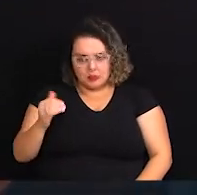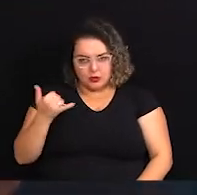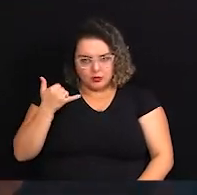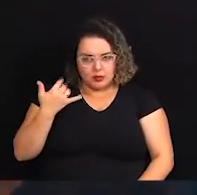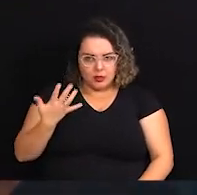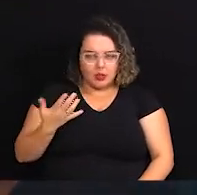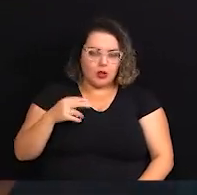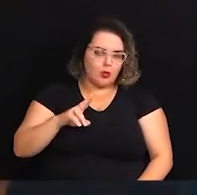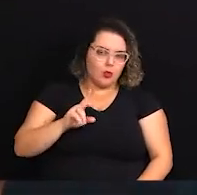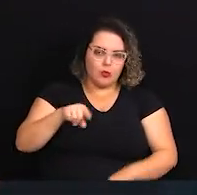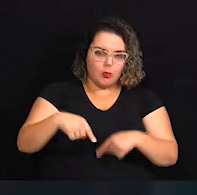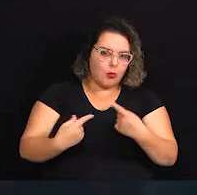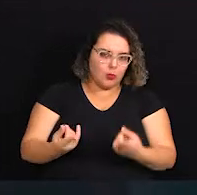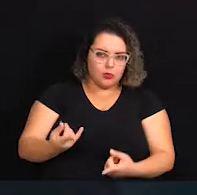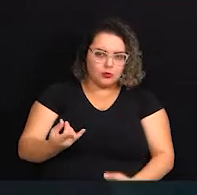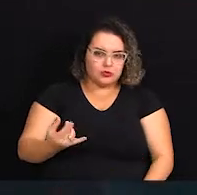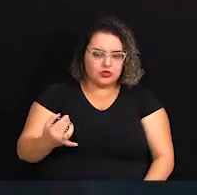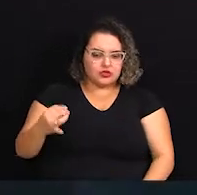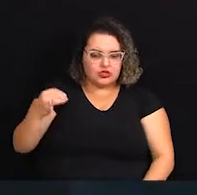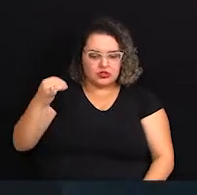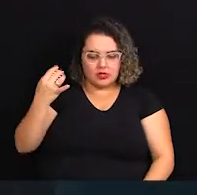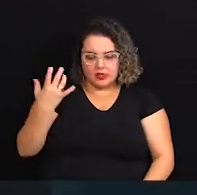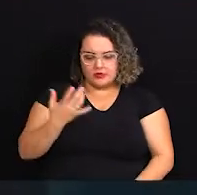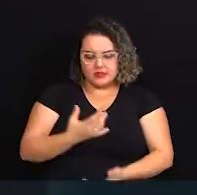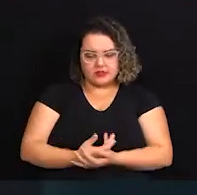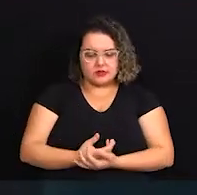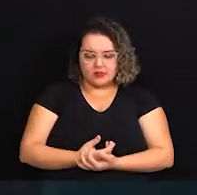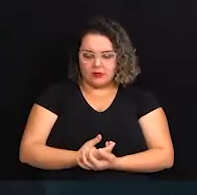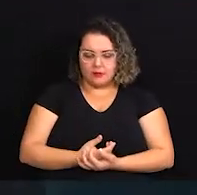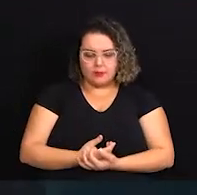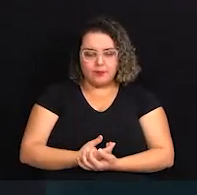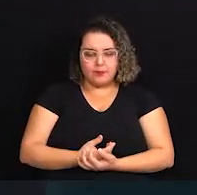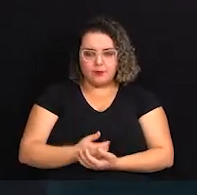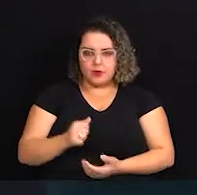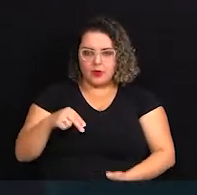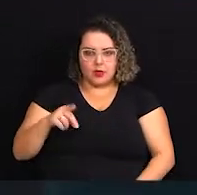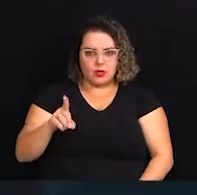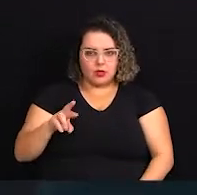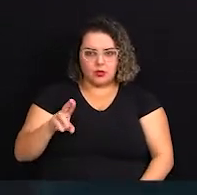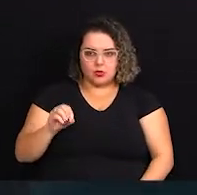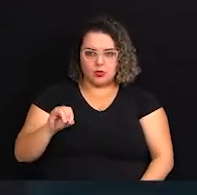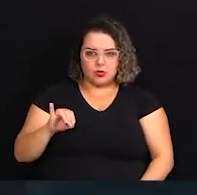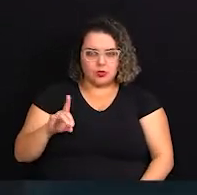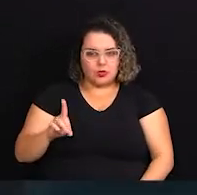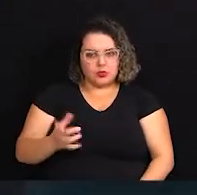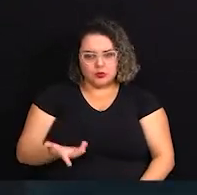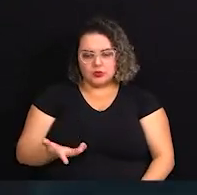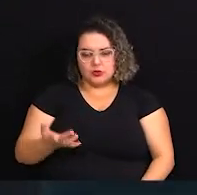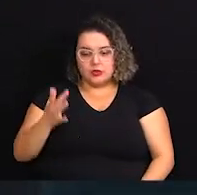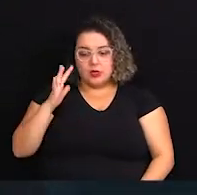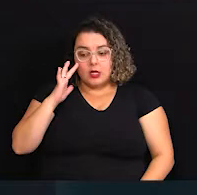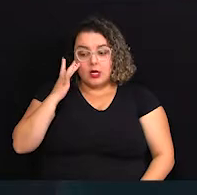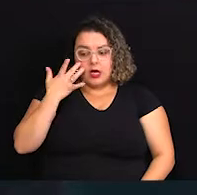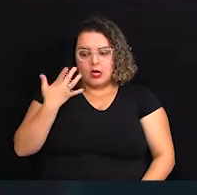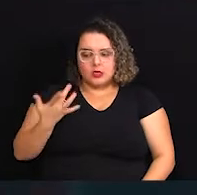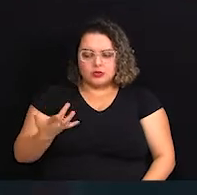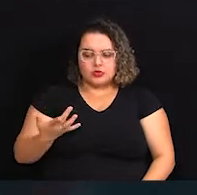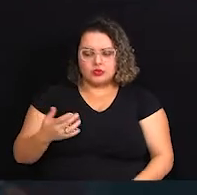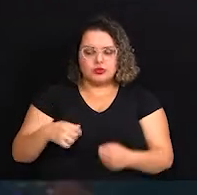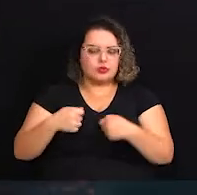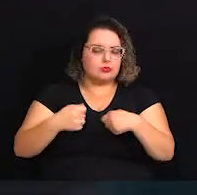que vão te ajudar a fazer essa organização. No entanto, a gente tem mania de achar que se